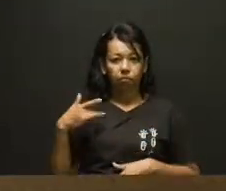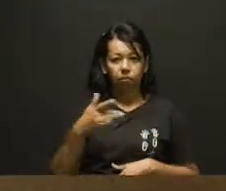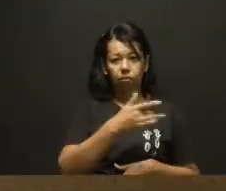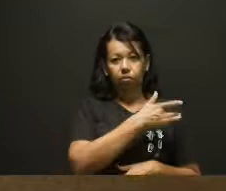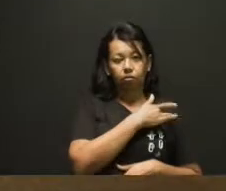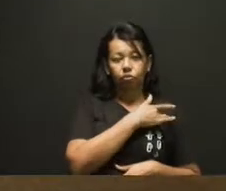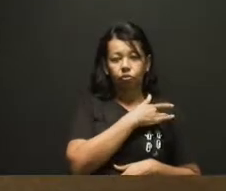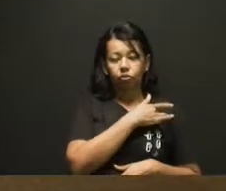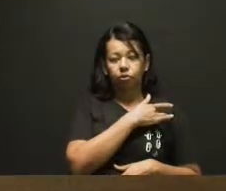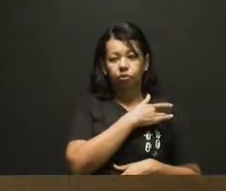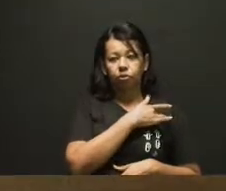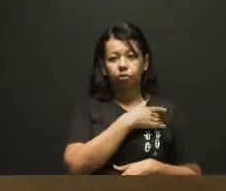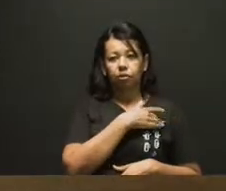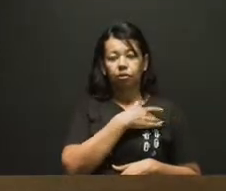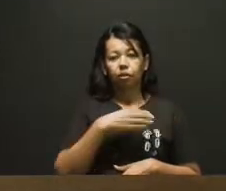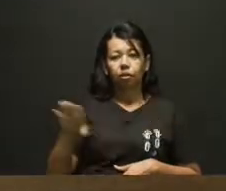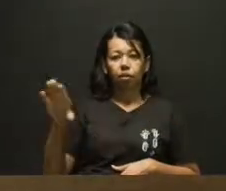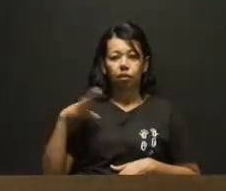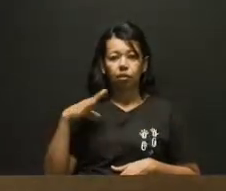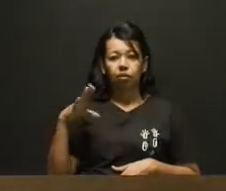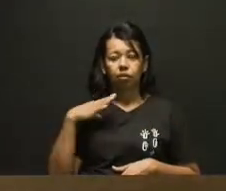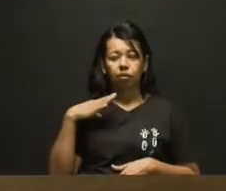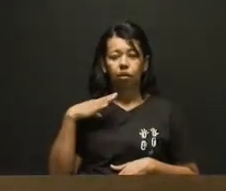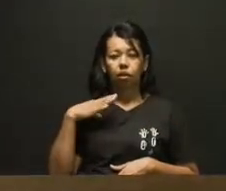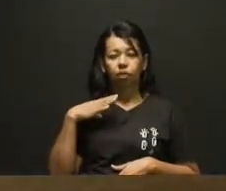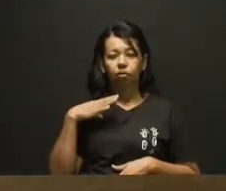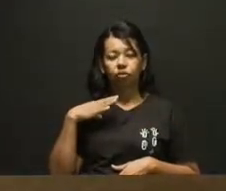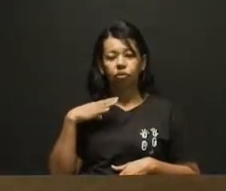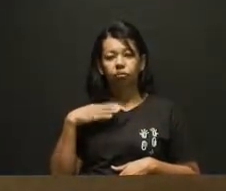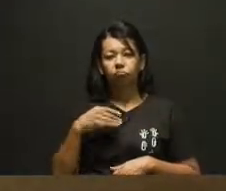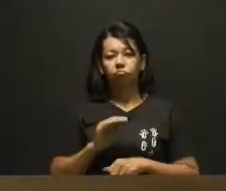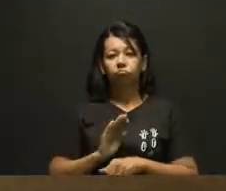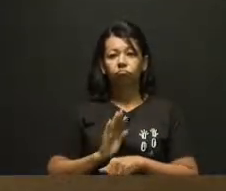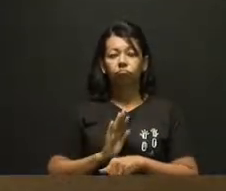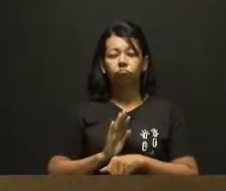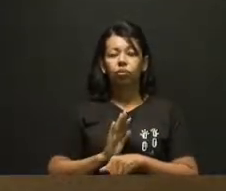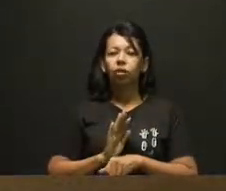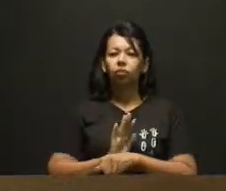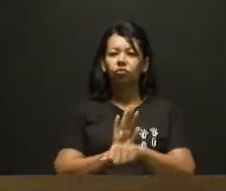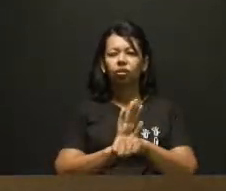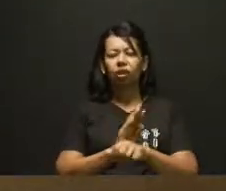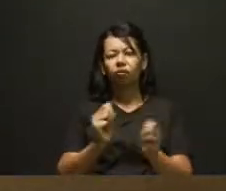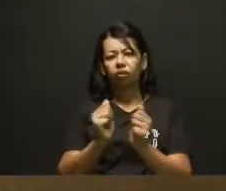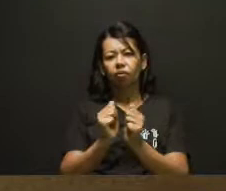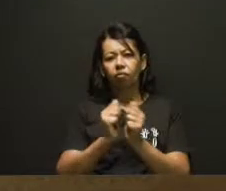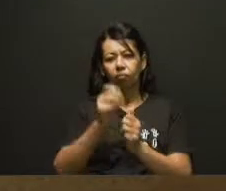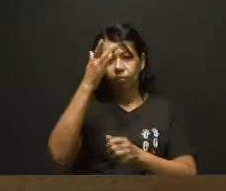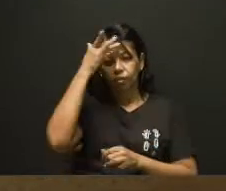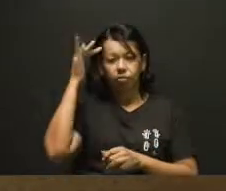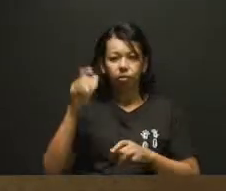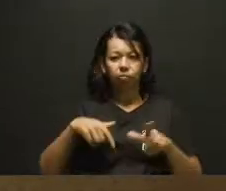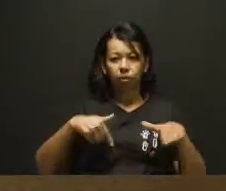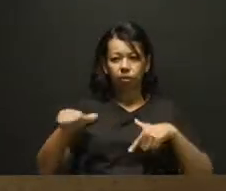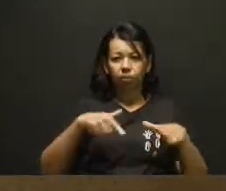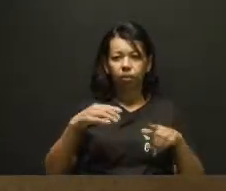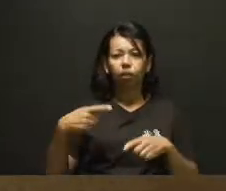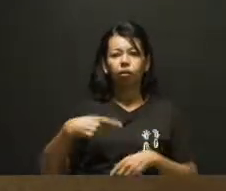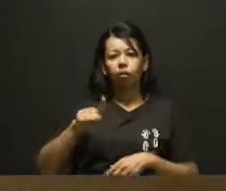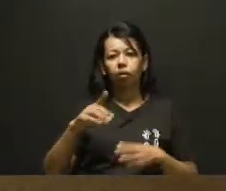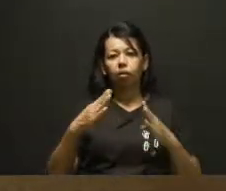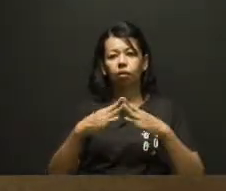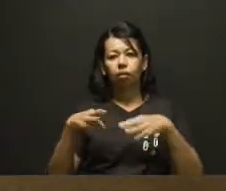o município fornecia os funcionários pra tá prestando um serviço na casa da